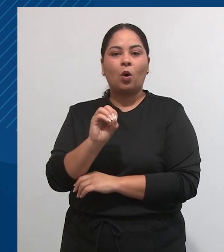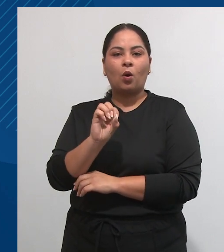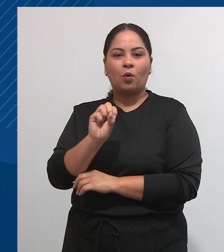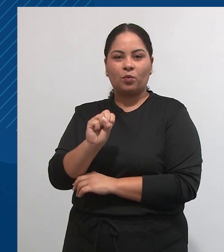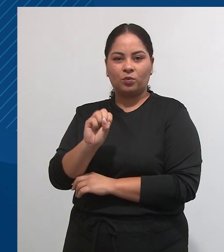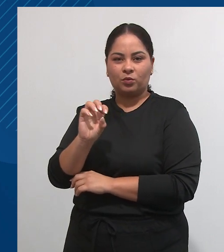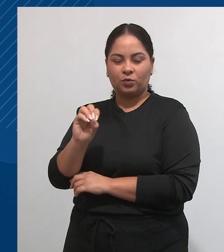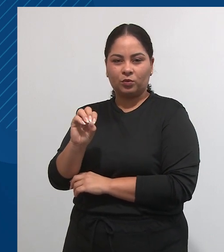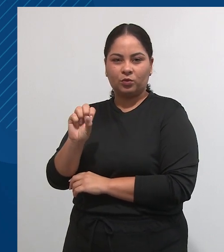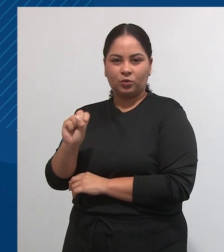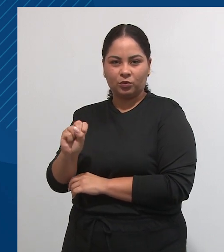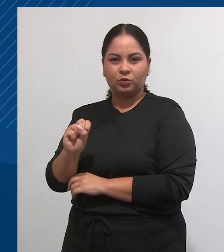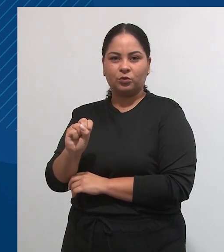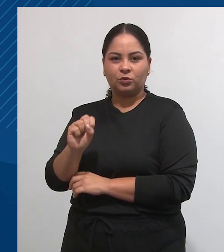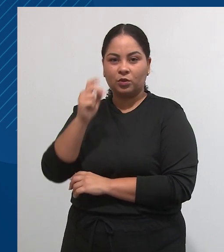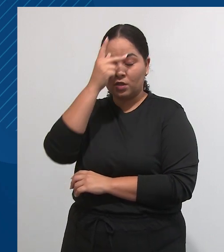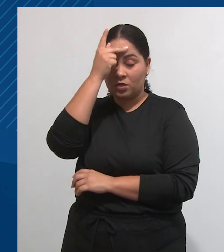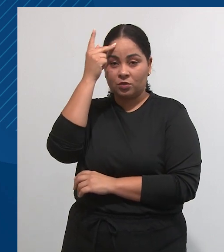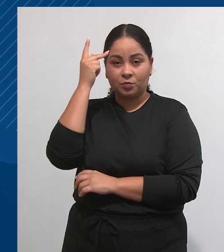conta dessa